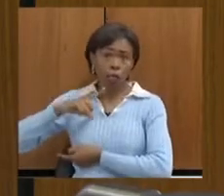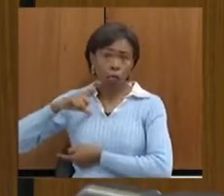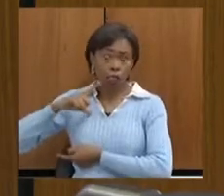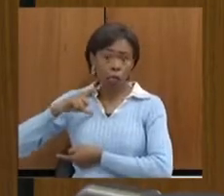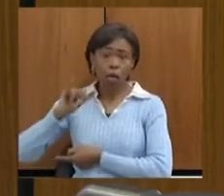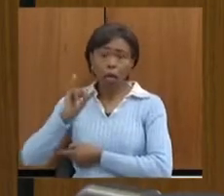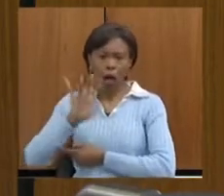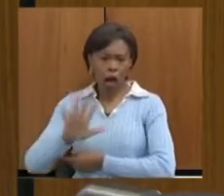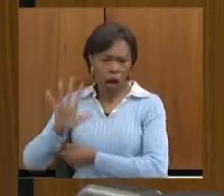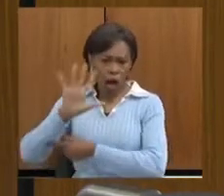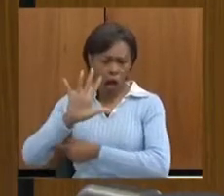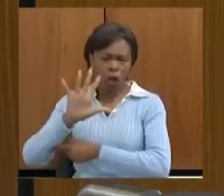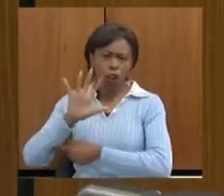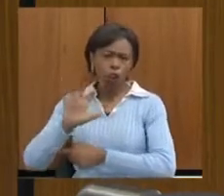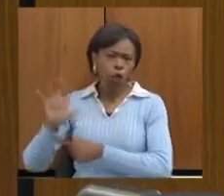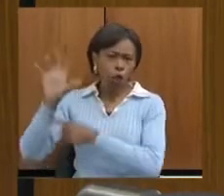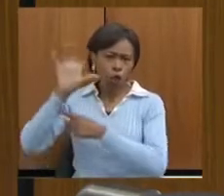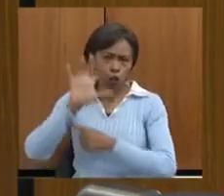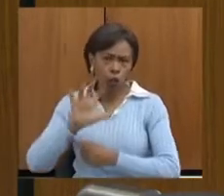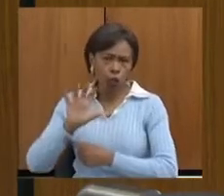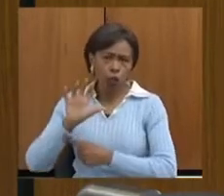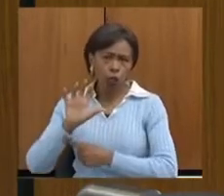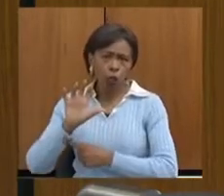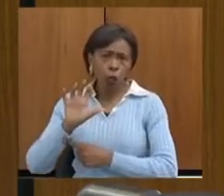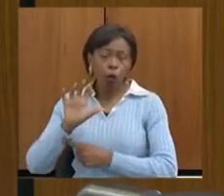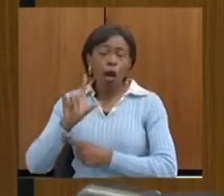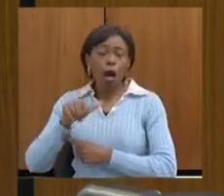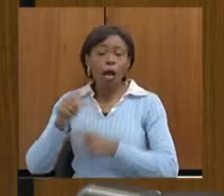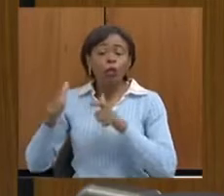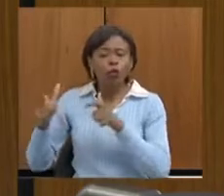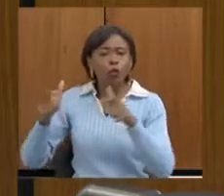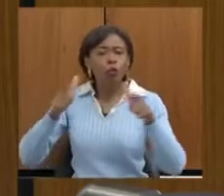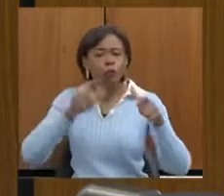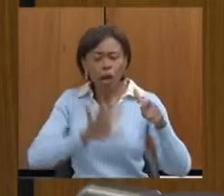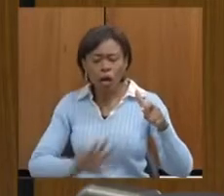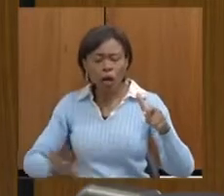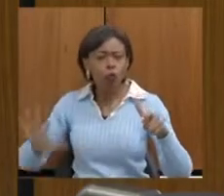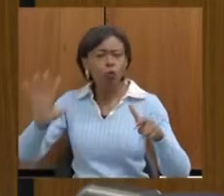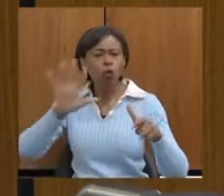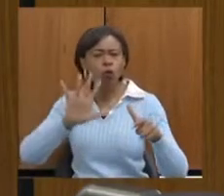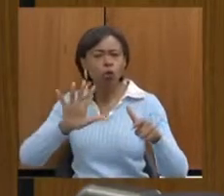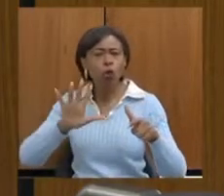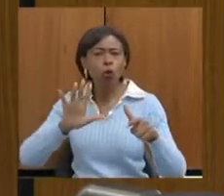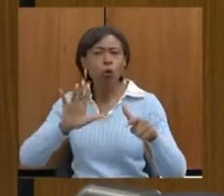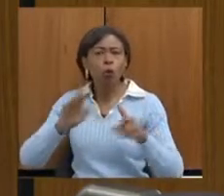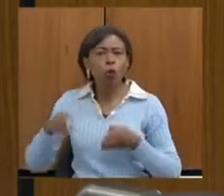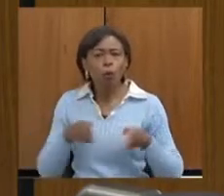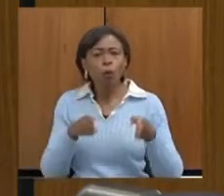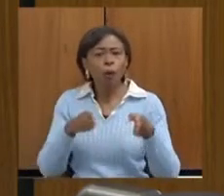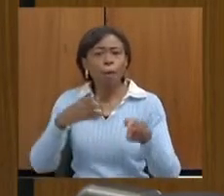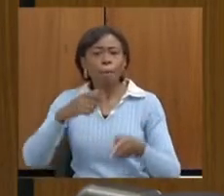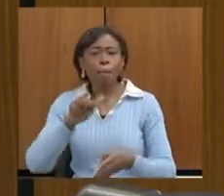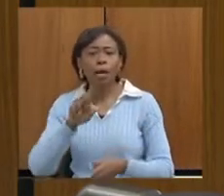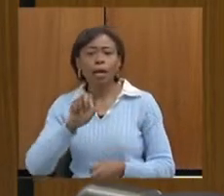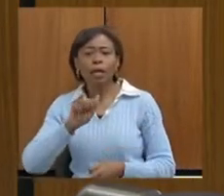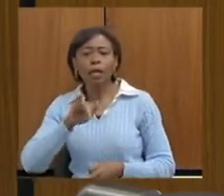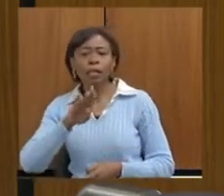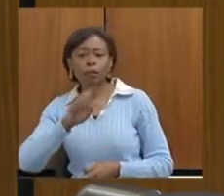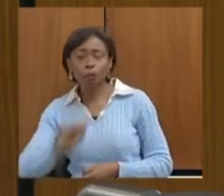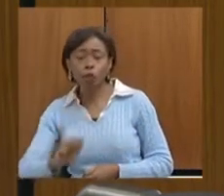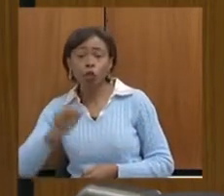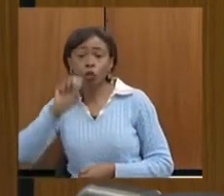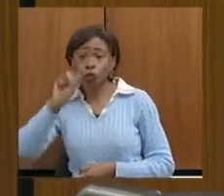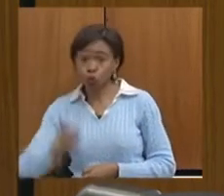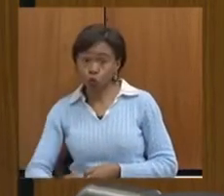é que hidrográfica do corpo na Sandero toda a região é da Bacia do Paraíba do Sul Nordeste de São Paulo